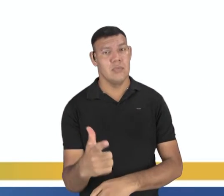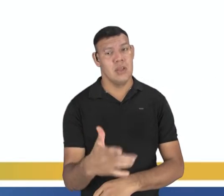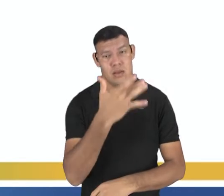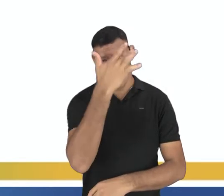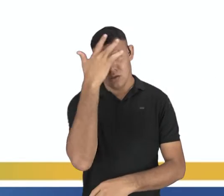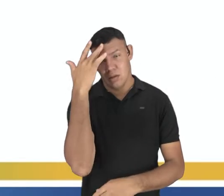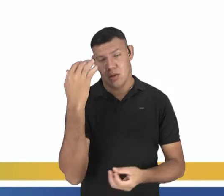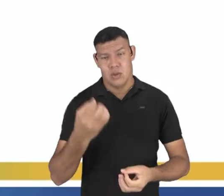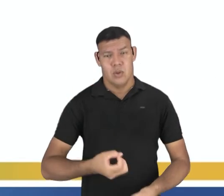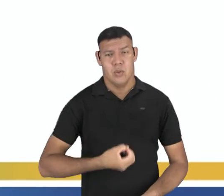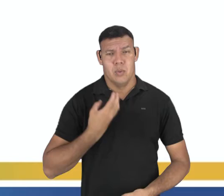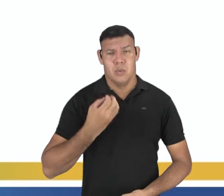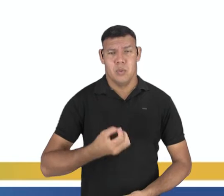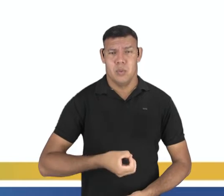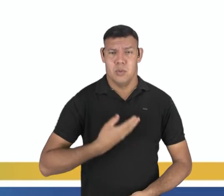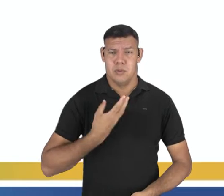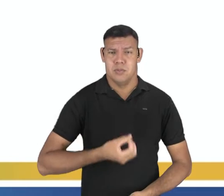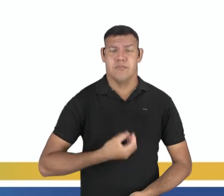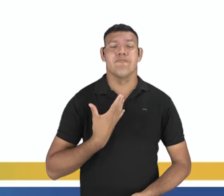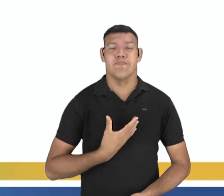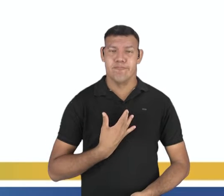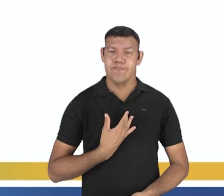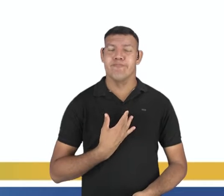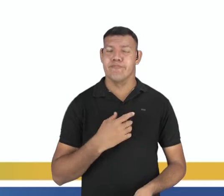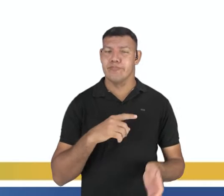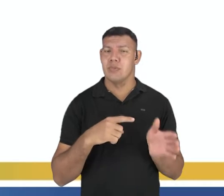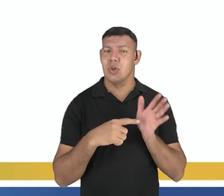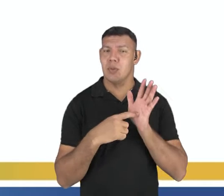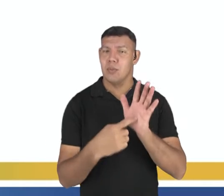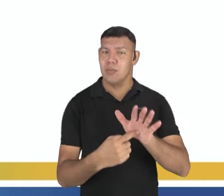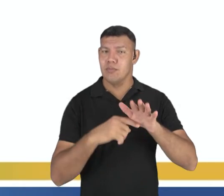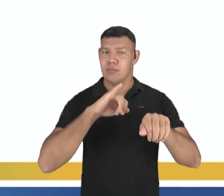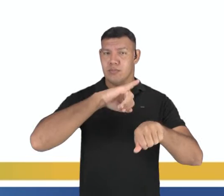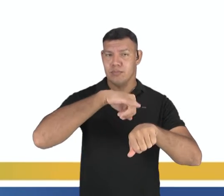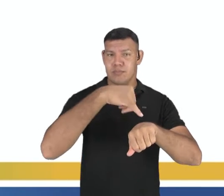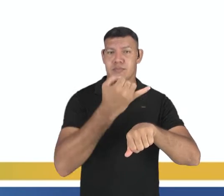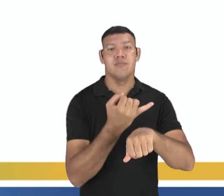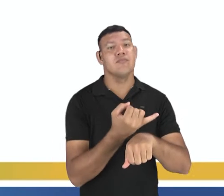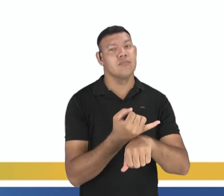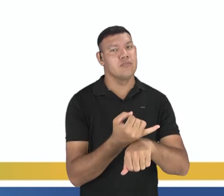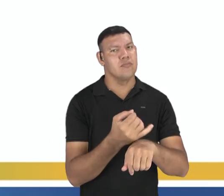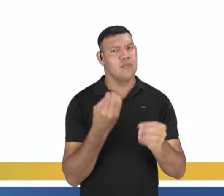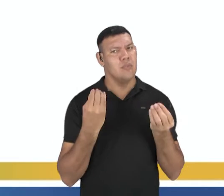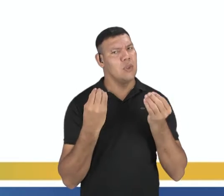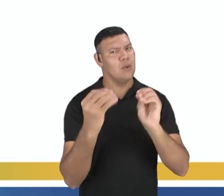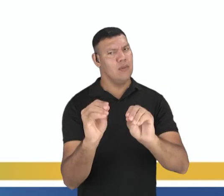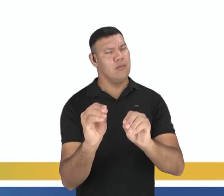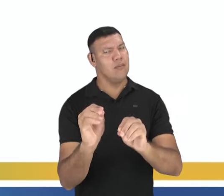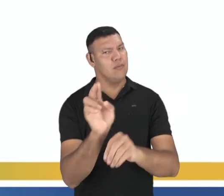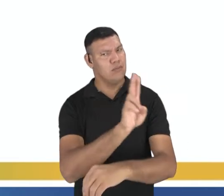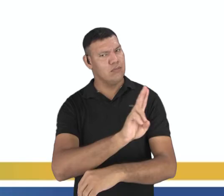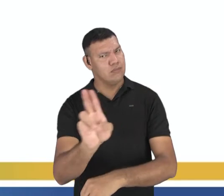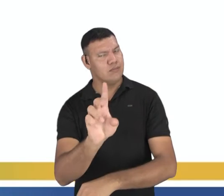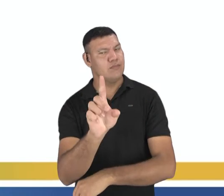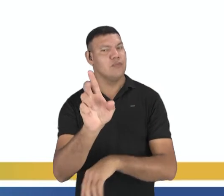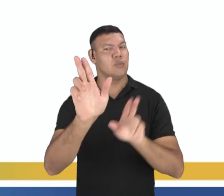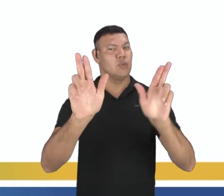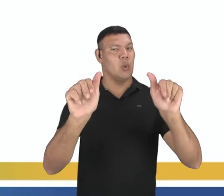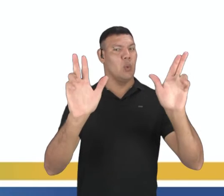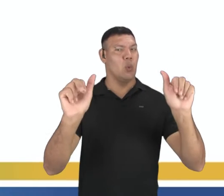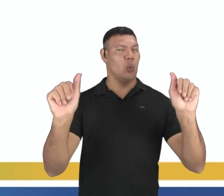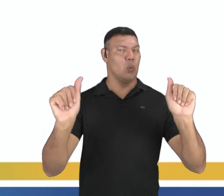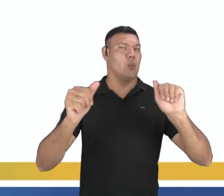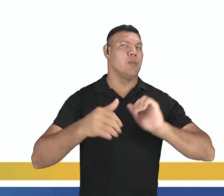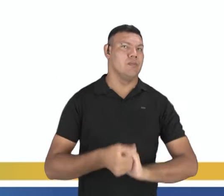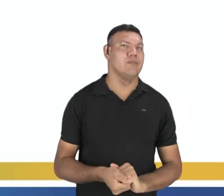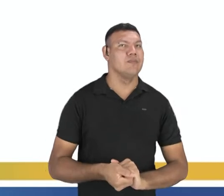vai colocar um adjetivo para essa dona, mas nunca trazer o nome dela nessa cantiga,